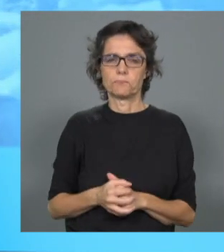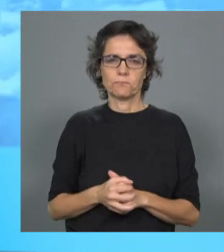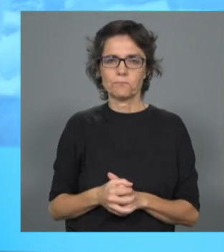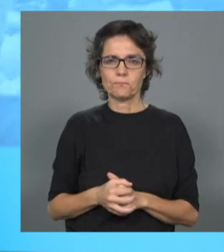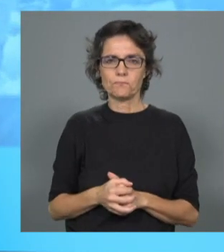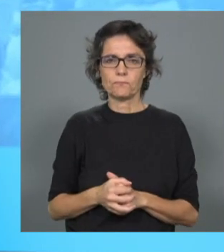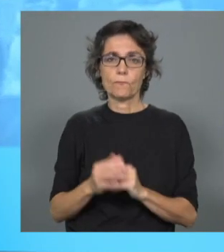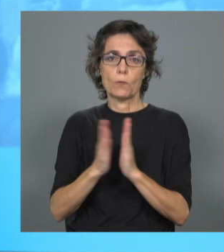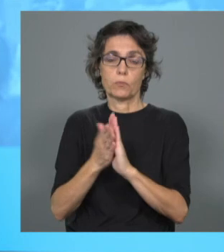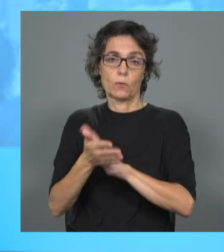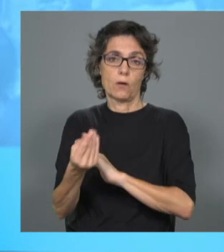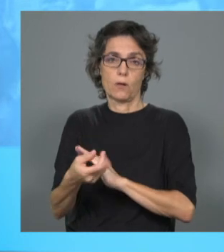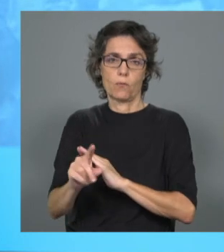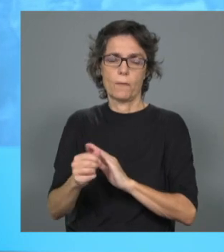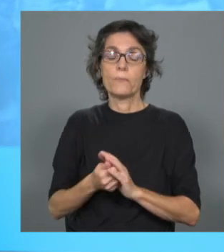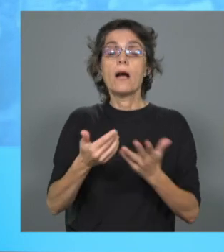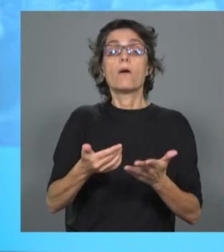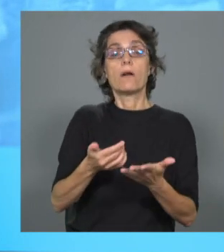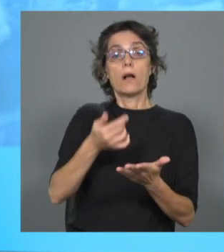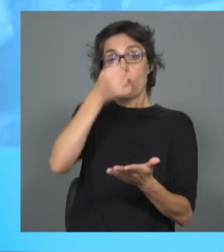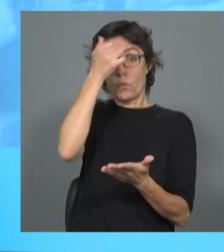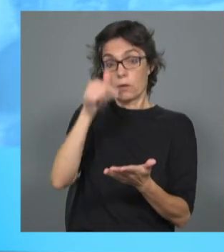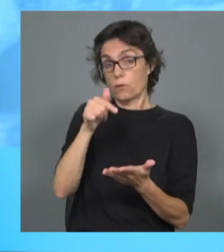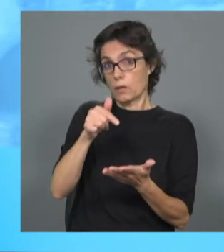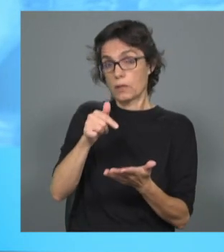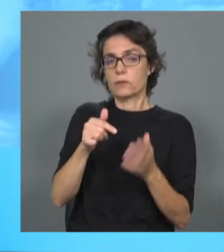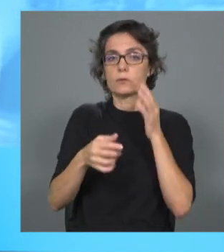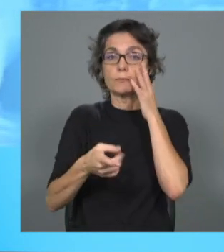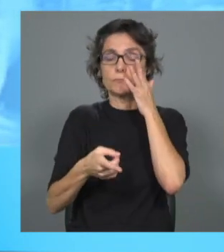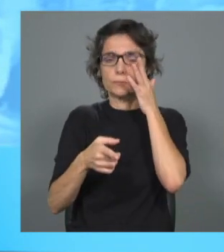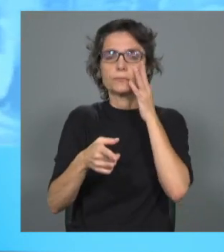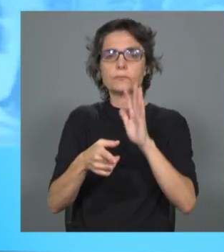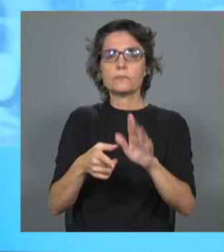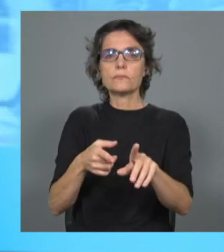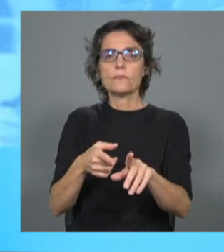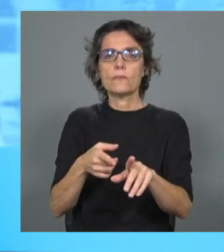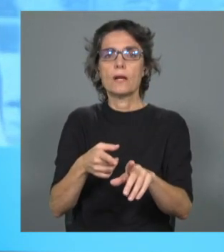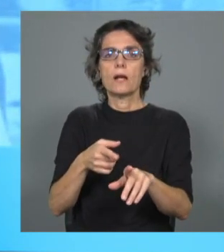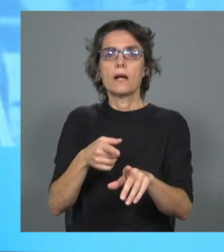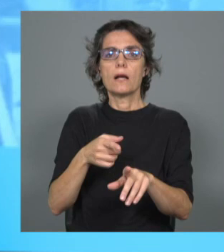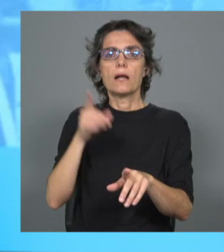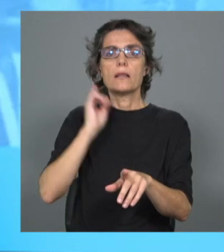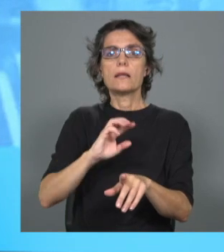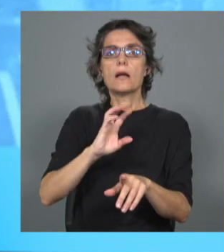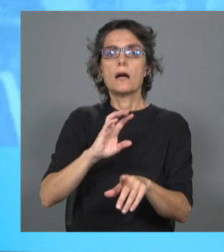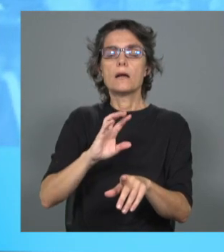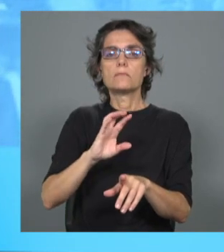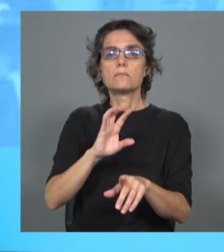Este domingo agora é o 90º Dia Mundial das Missões, portanto a Igreja já